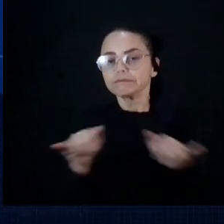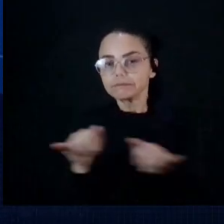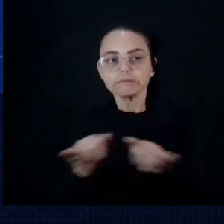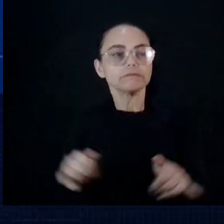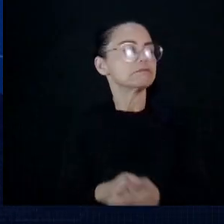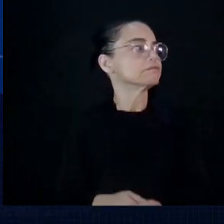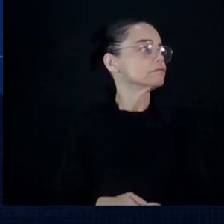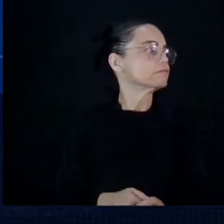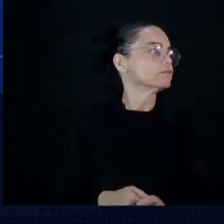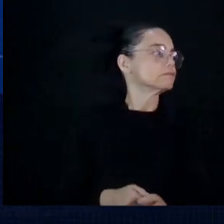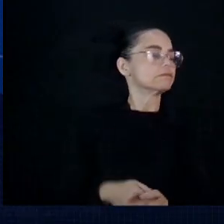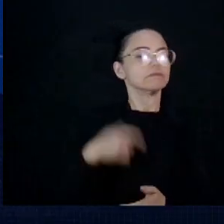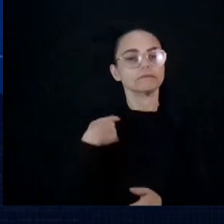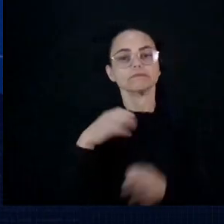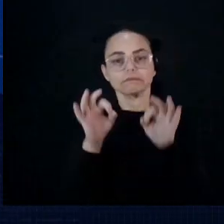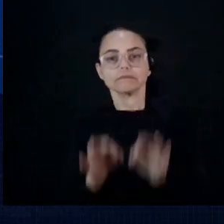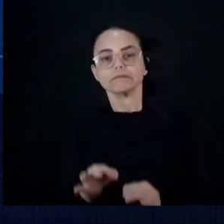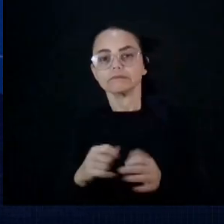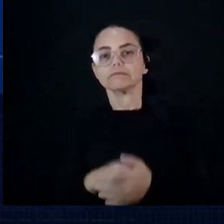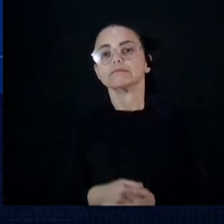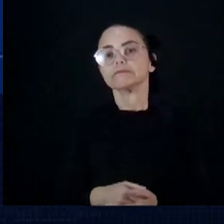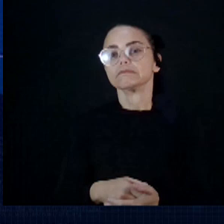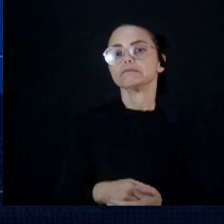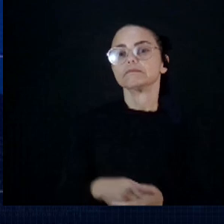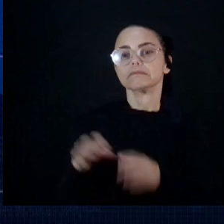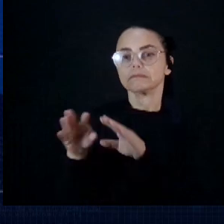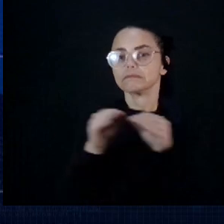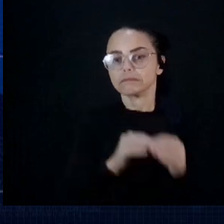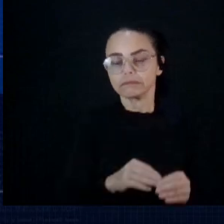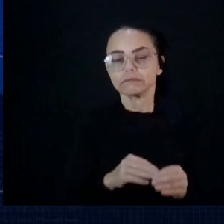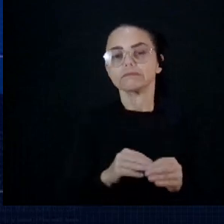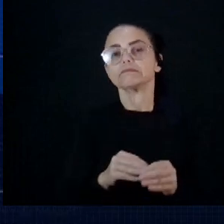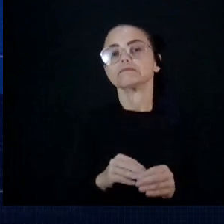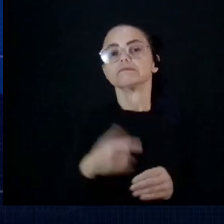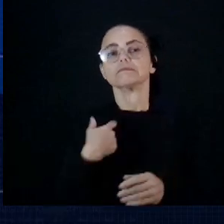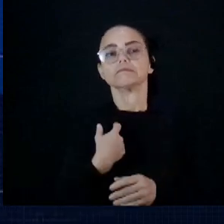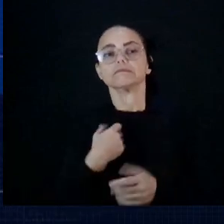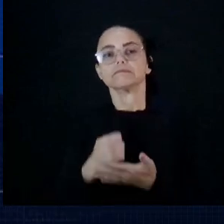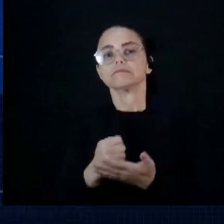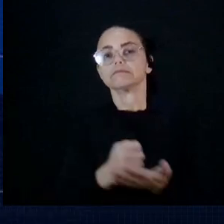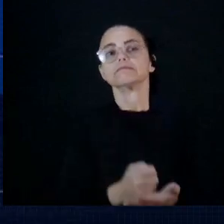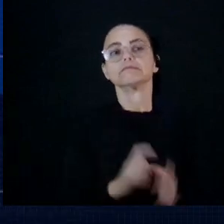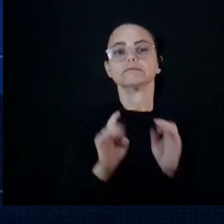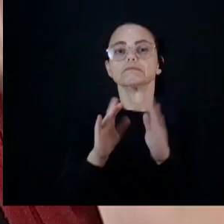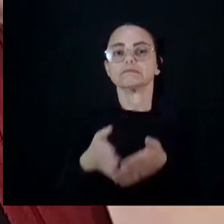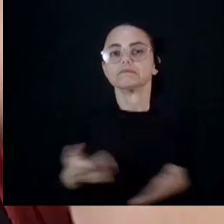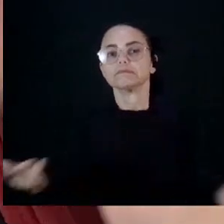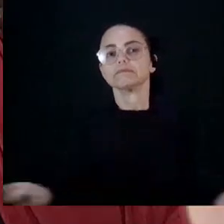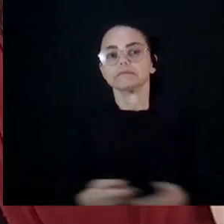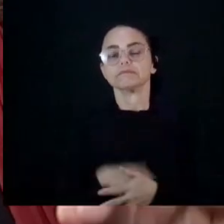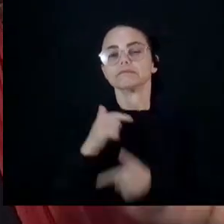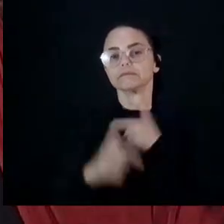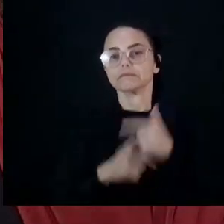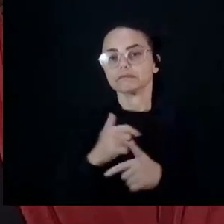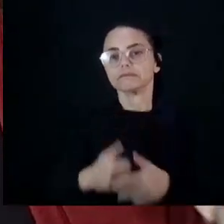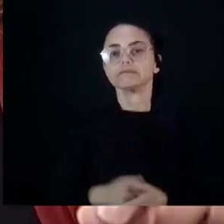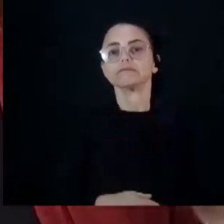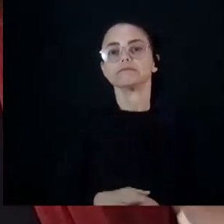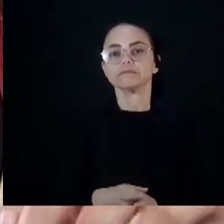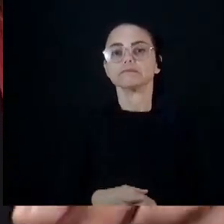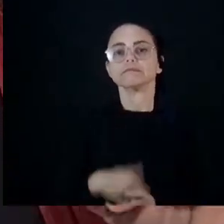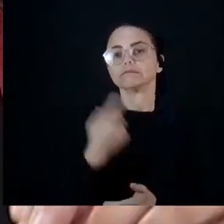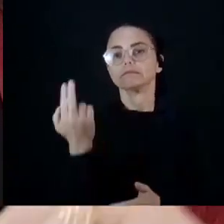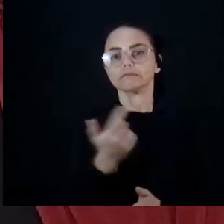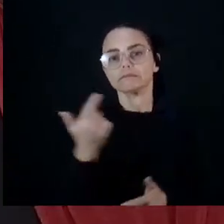É justamente onde nós trazemos esses agentes que são específicos para uma função, para não dar erro